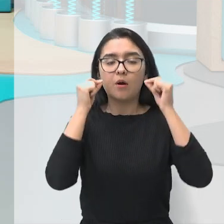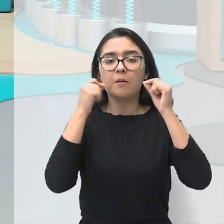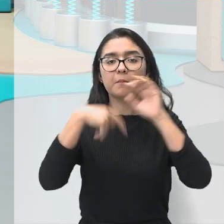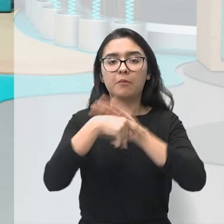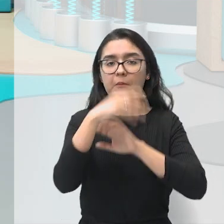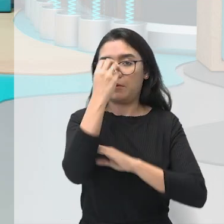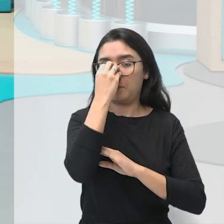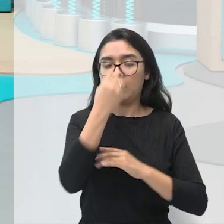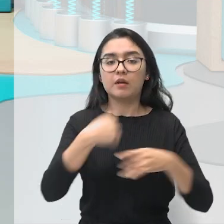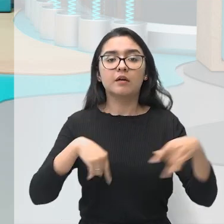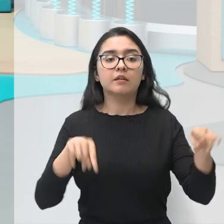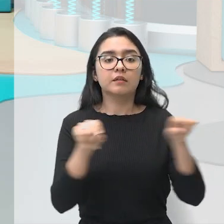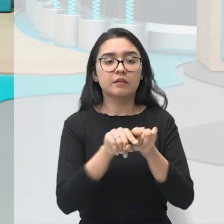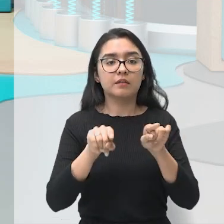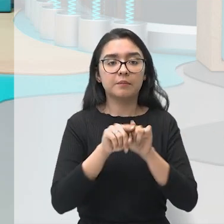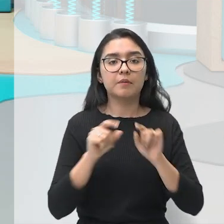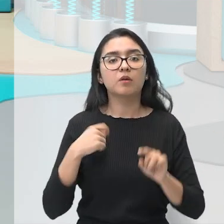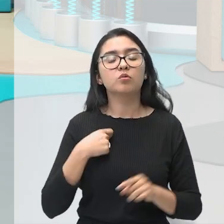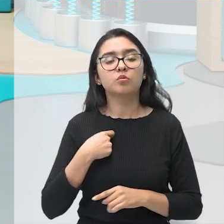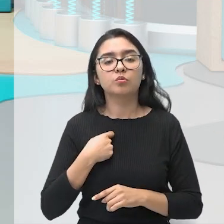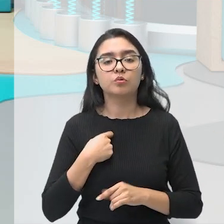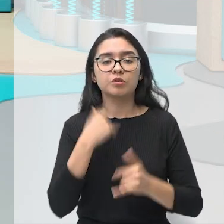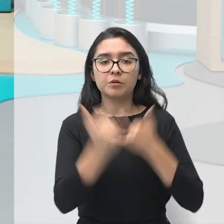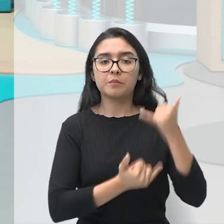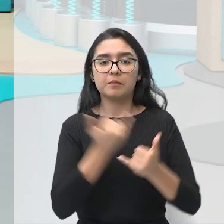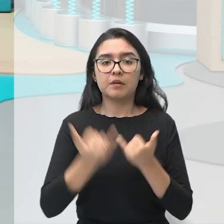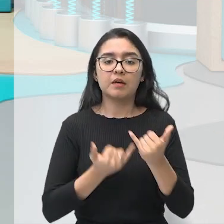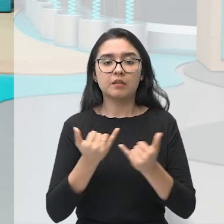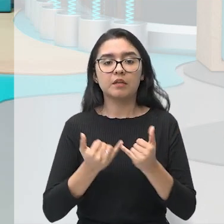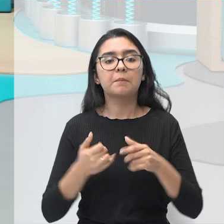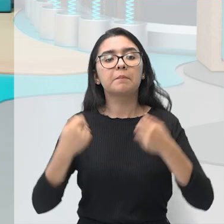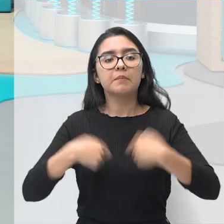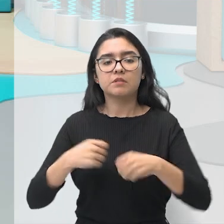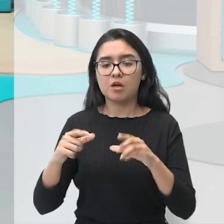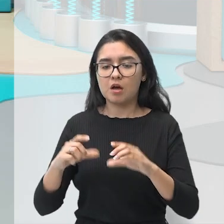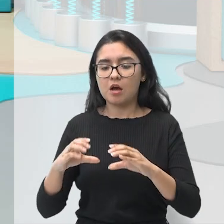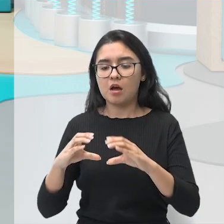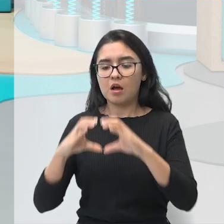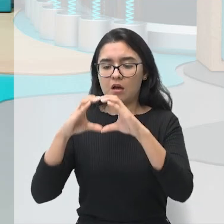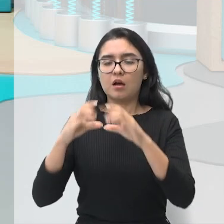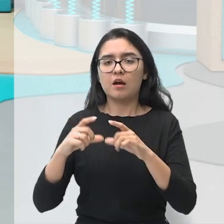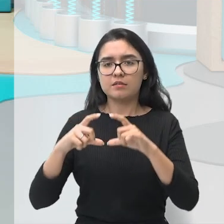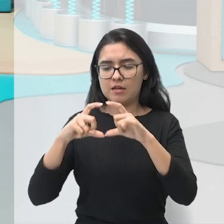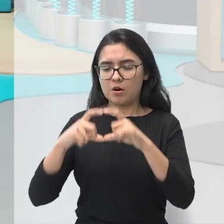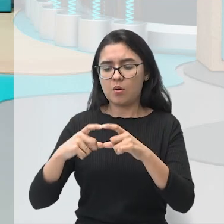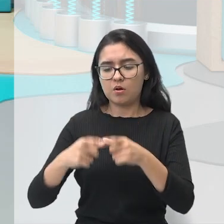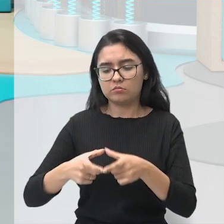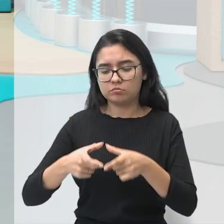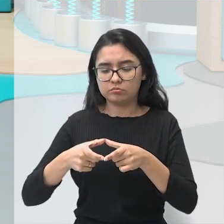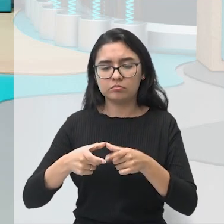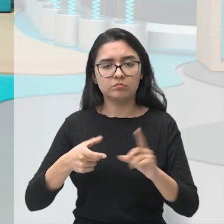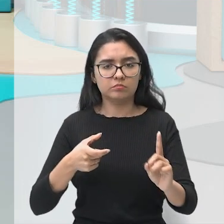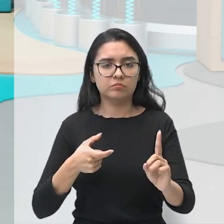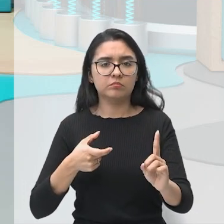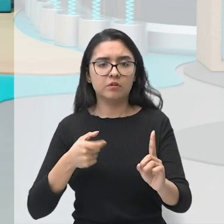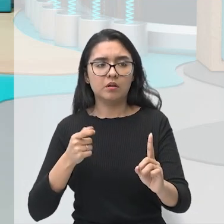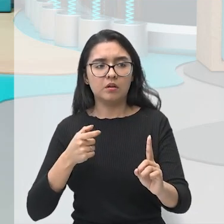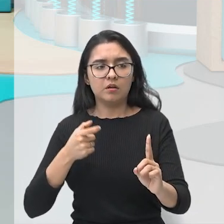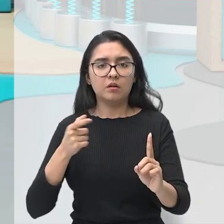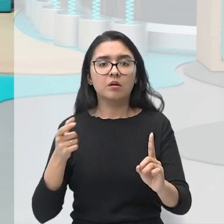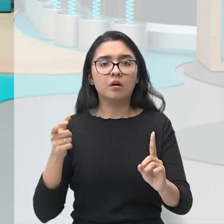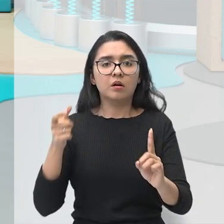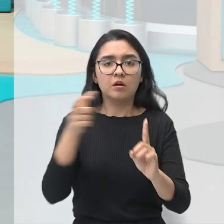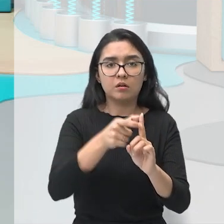ainda o jogo das argolas, que é aquele que a gente tem que acertar as argolas ali nos objetos, ou de repente